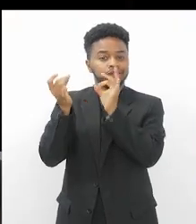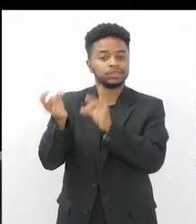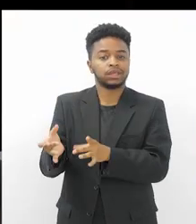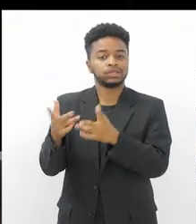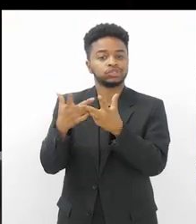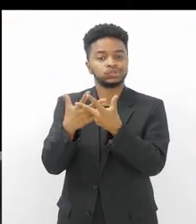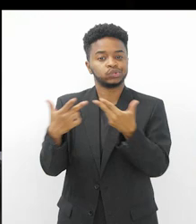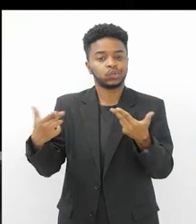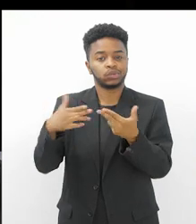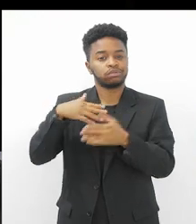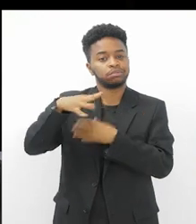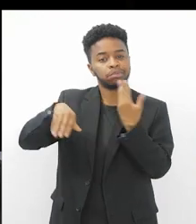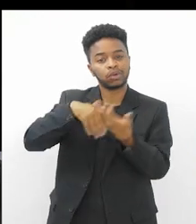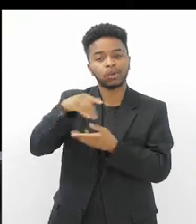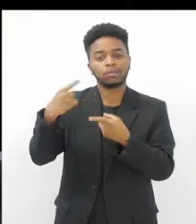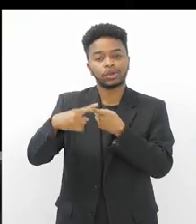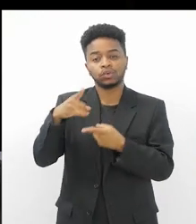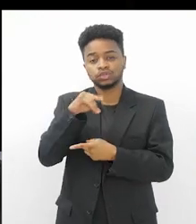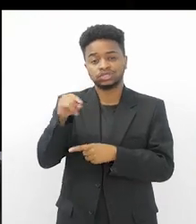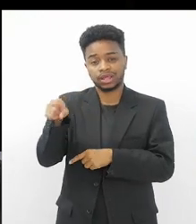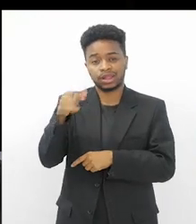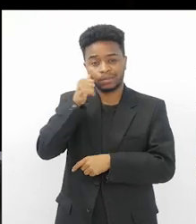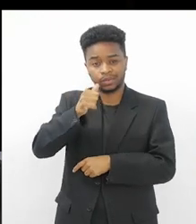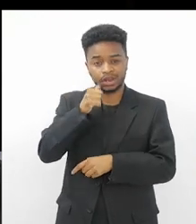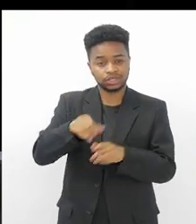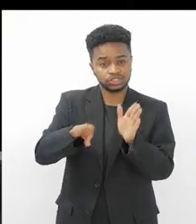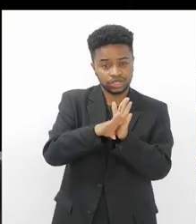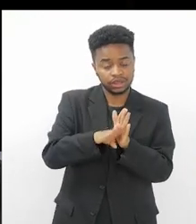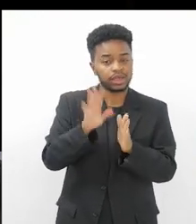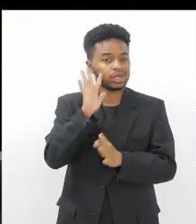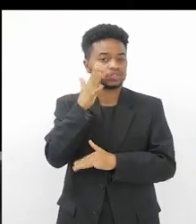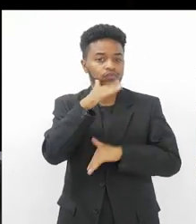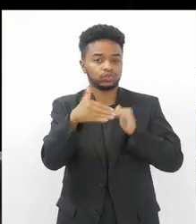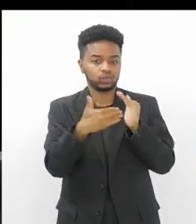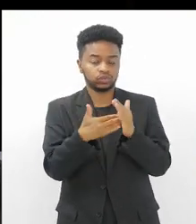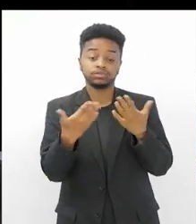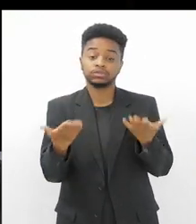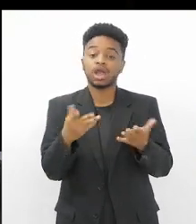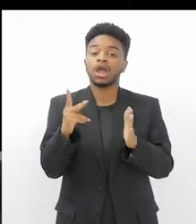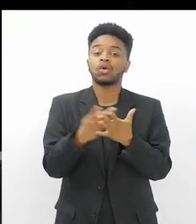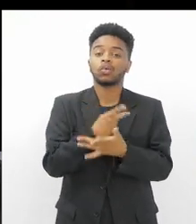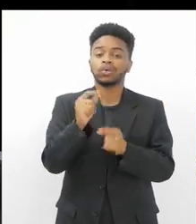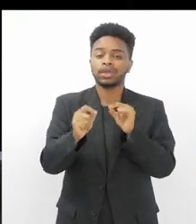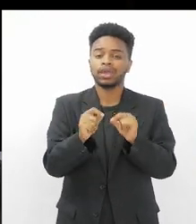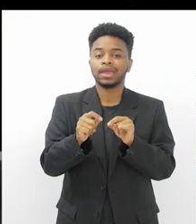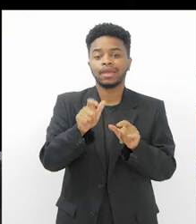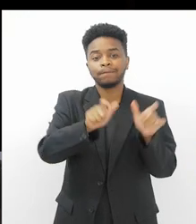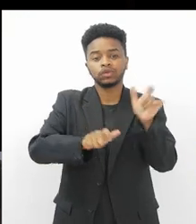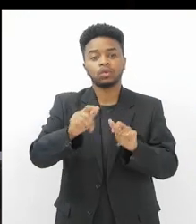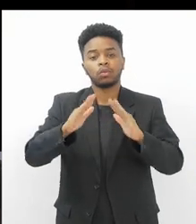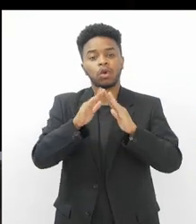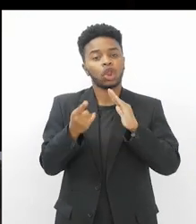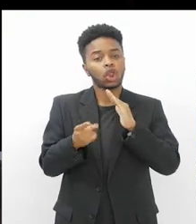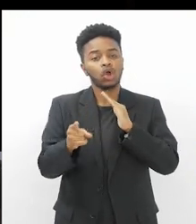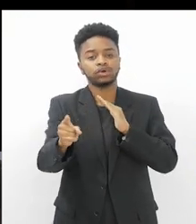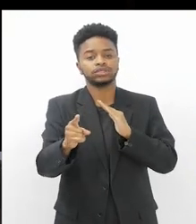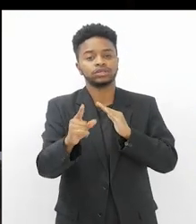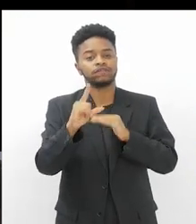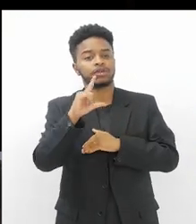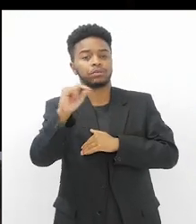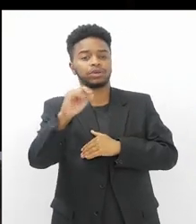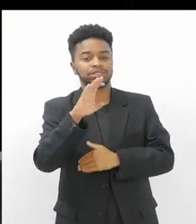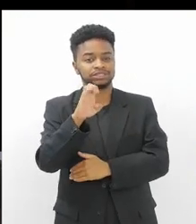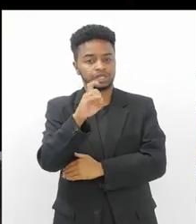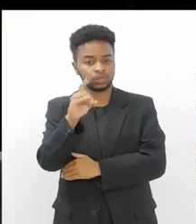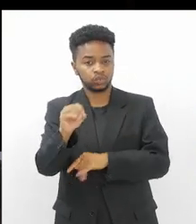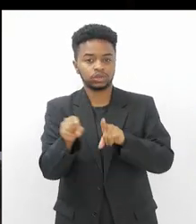a situação para que aquele dia que a diarista vai, ela vai resolver tudo. Então, o que que acontece? Ela geralmente mora muito longe,